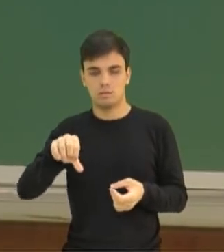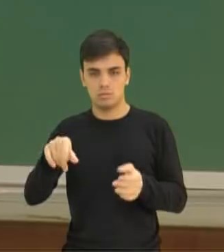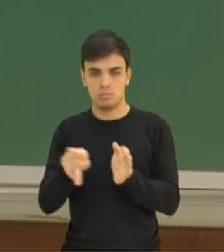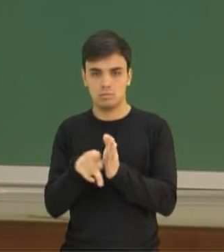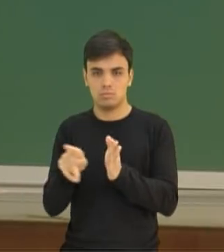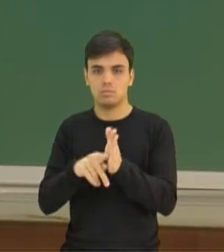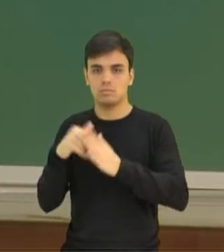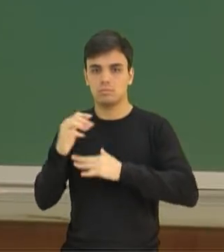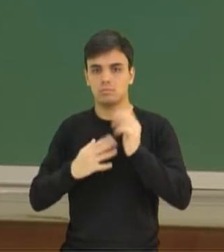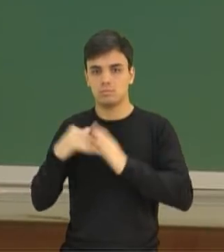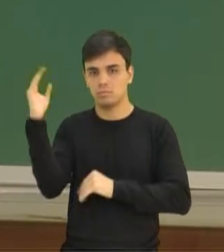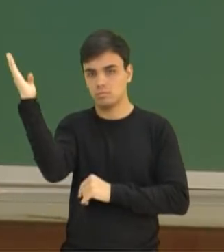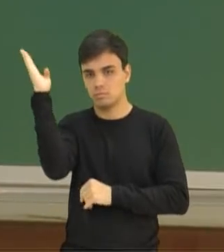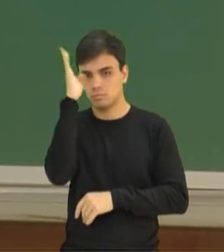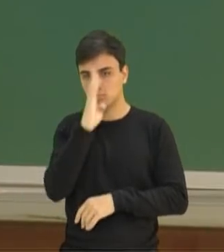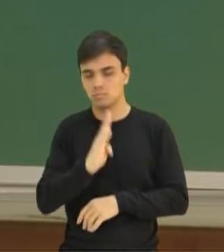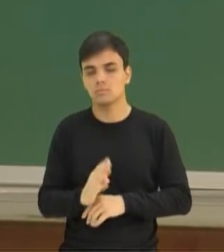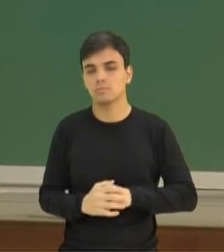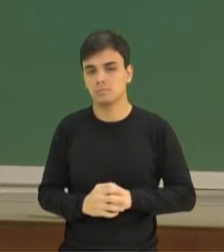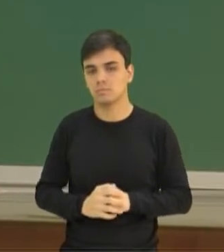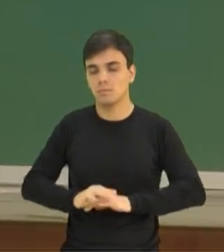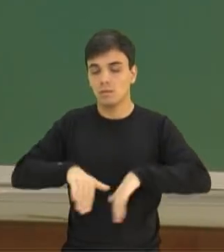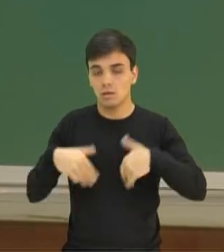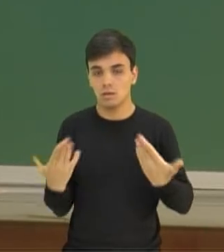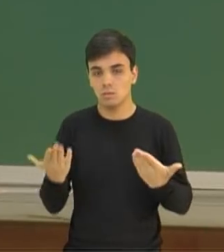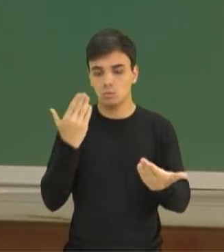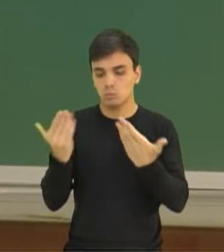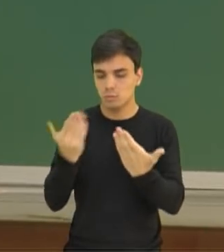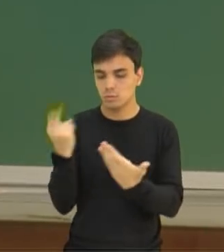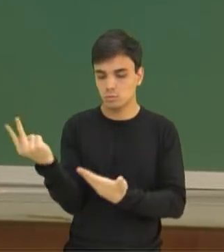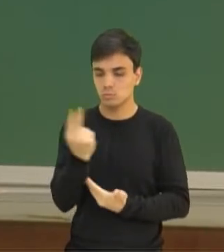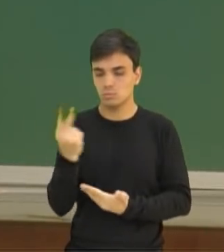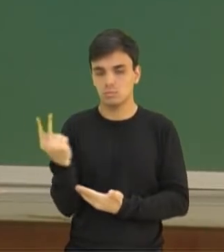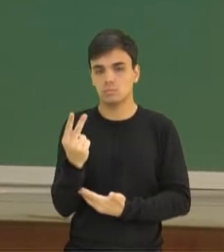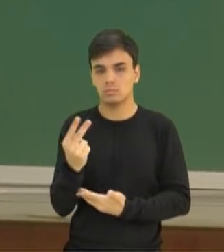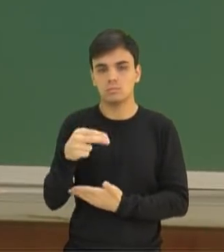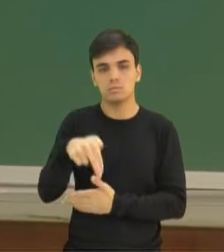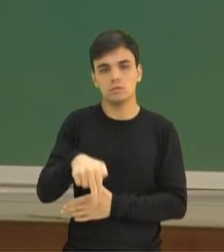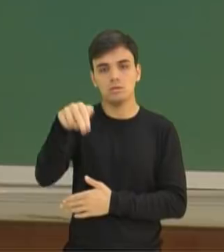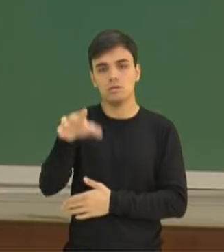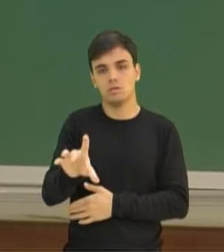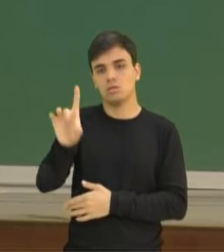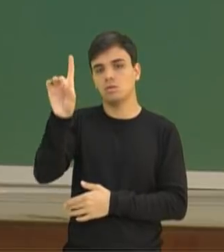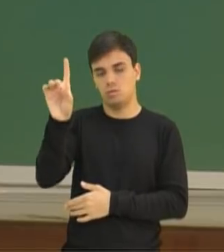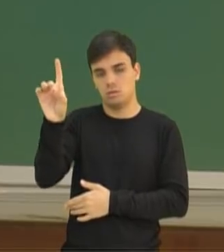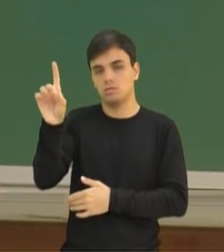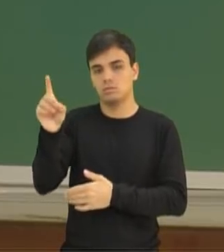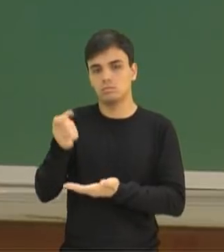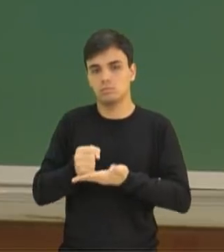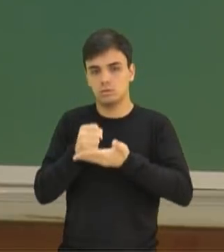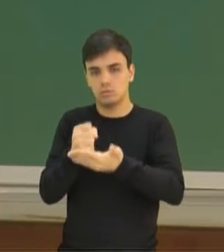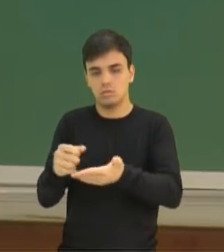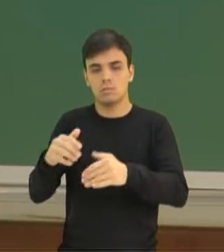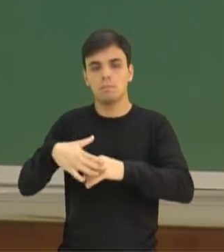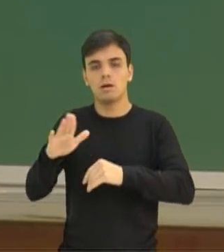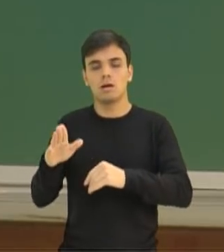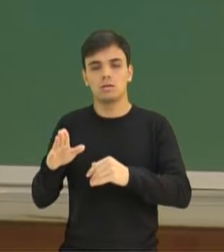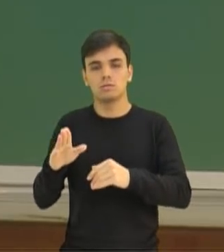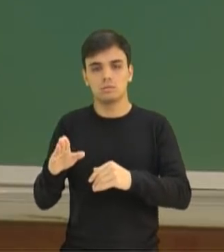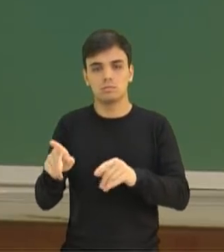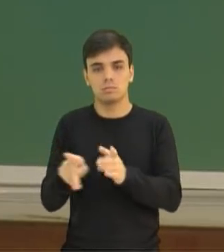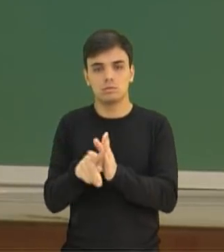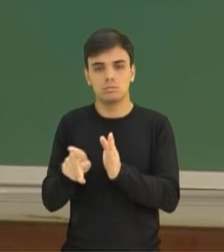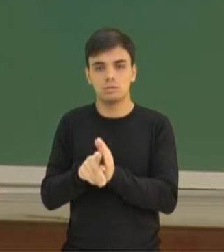de riquezas do Brasil, certo? Então, comparando os dois ali, o Nordeste contribui mais para a produção de riquezas do